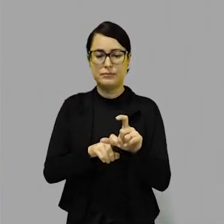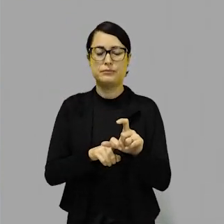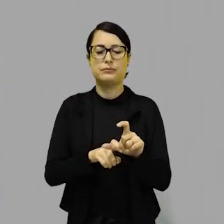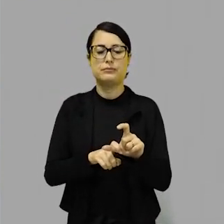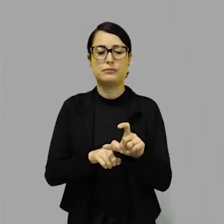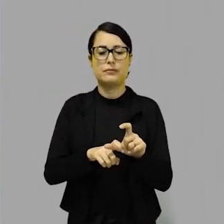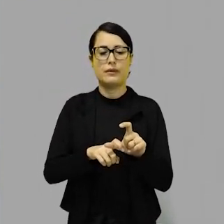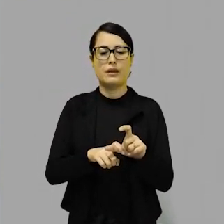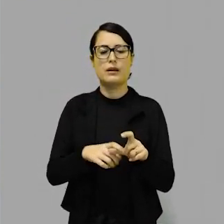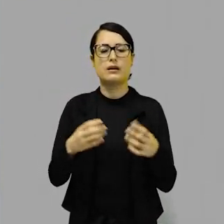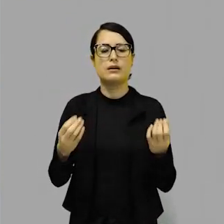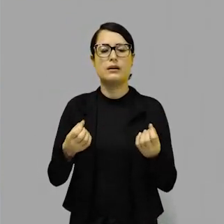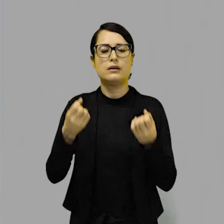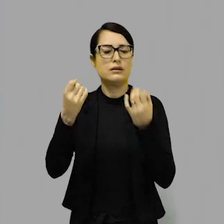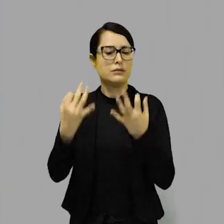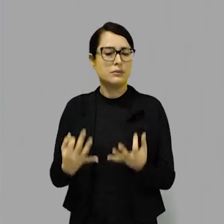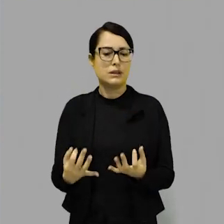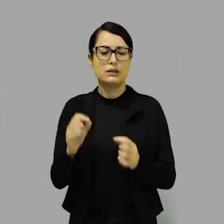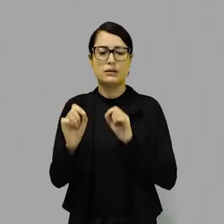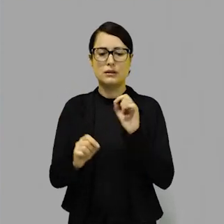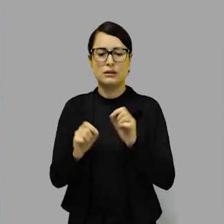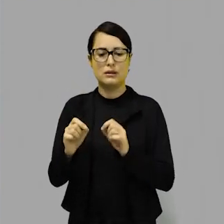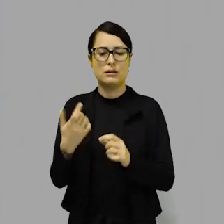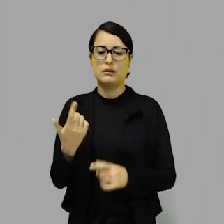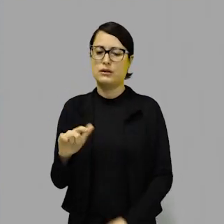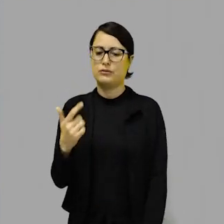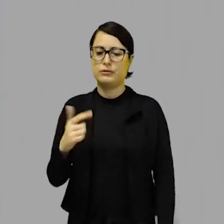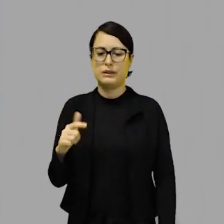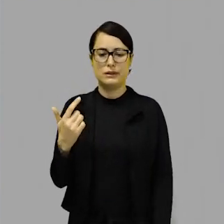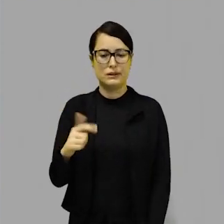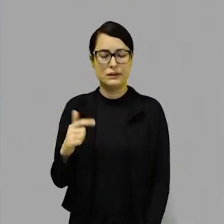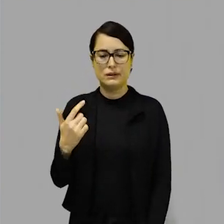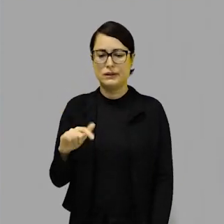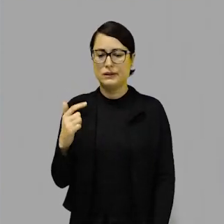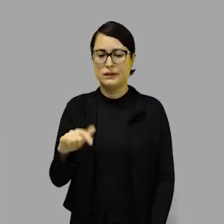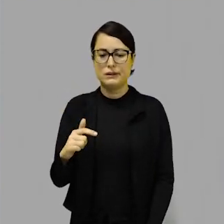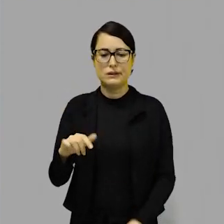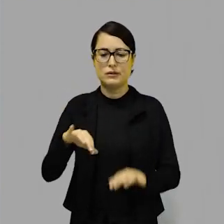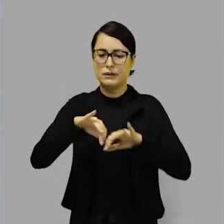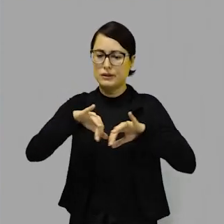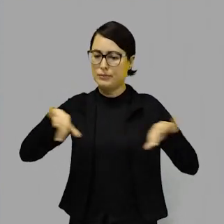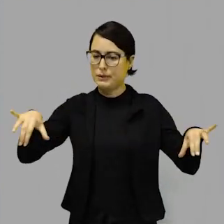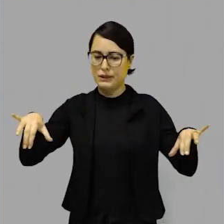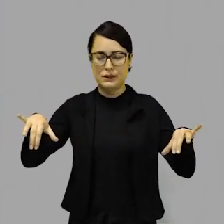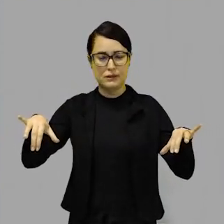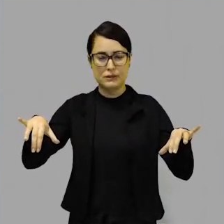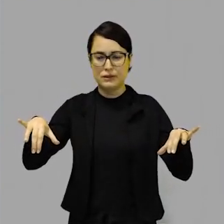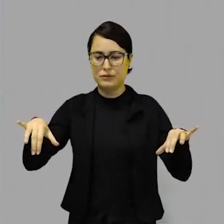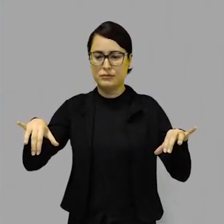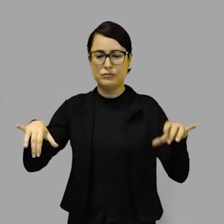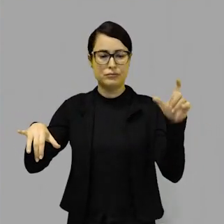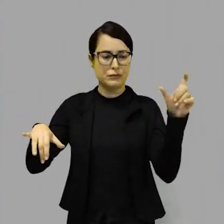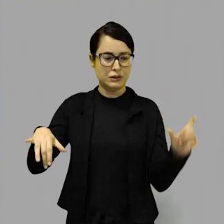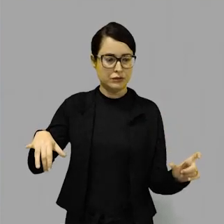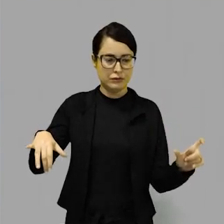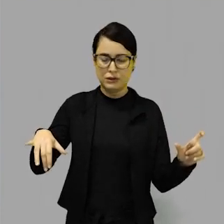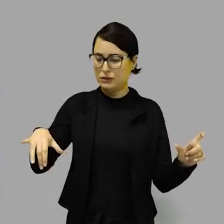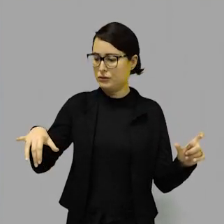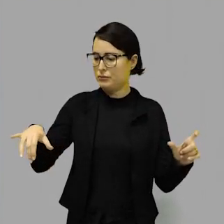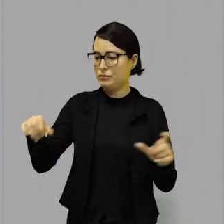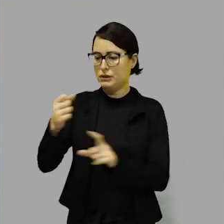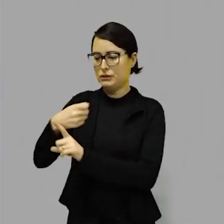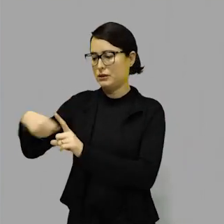Elias afirma que não existe uma dicotomia, ou seja, não existe uma separação entre indivíduo